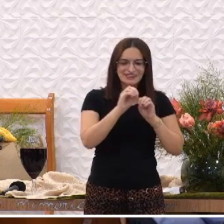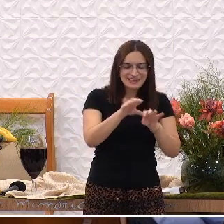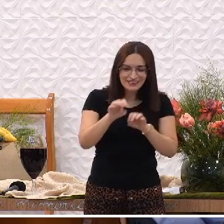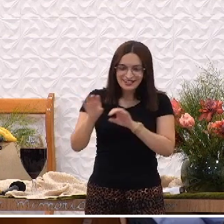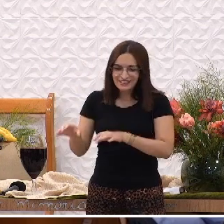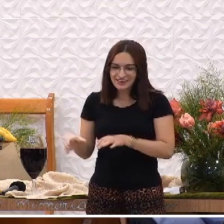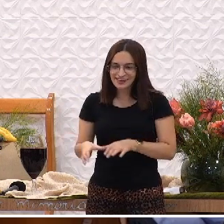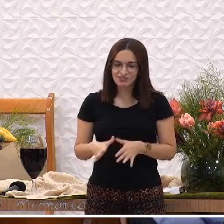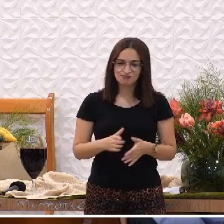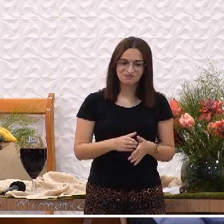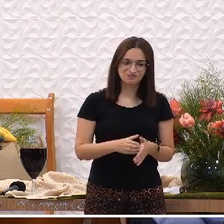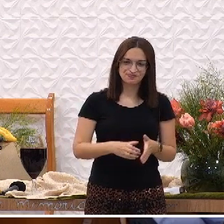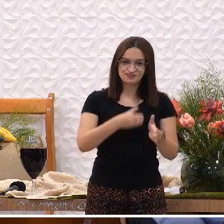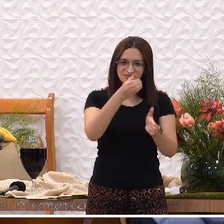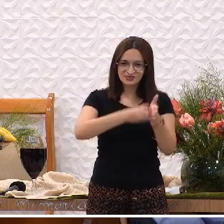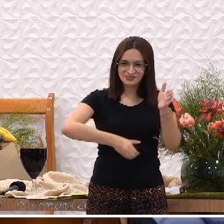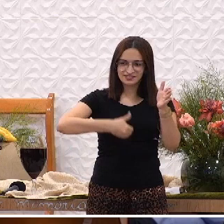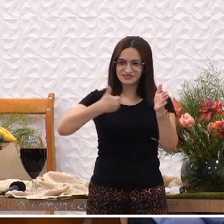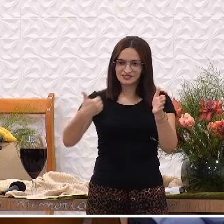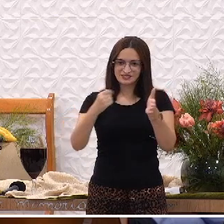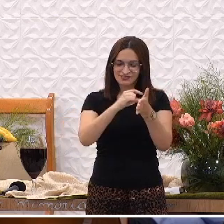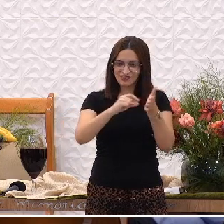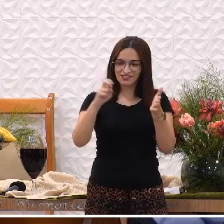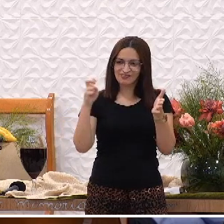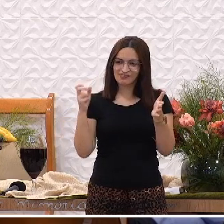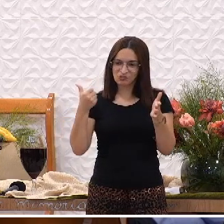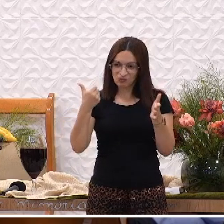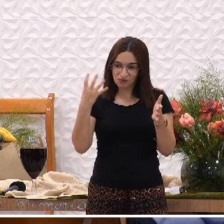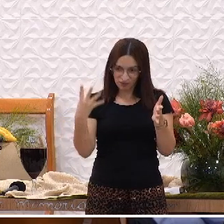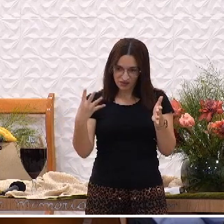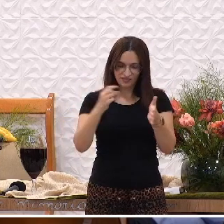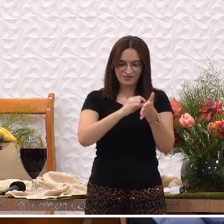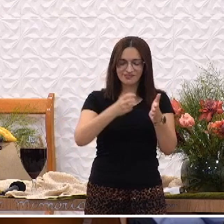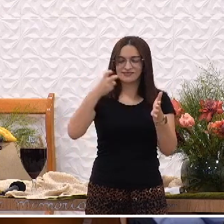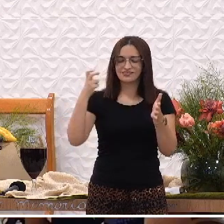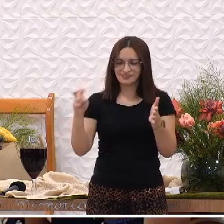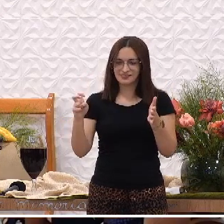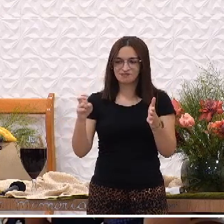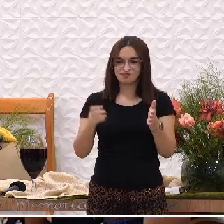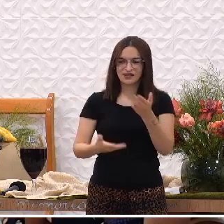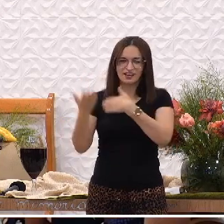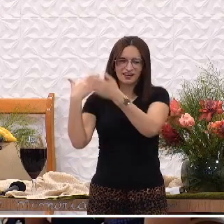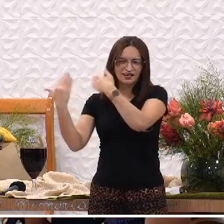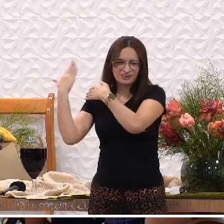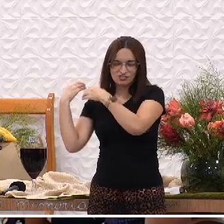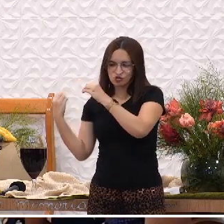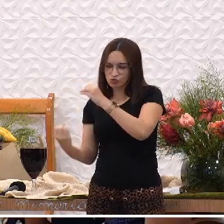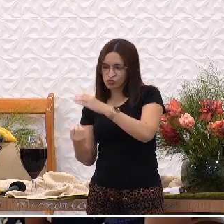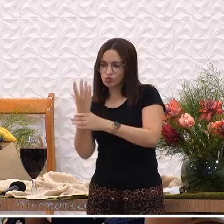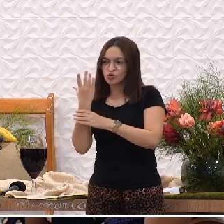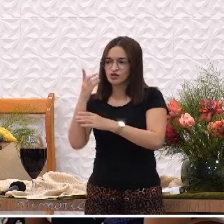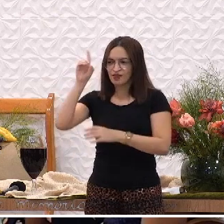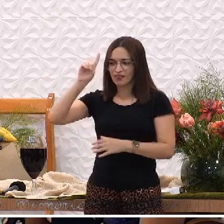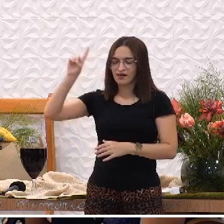1, versículos 4 e 5, diz o seguinte: antes da fundação do mundo, Deus nos escolheu nele para sermos santos e irrepreensíveis